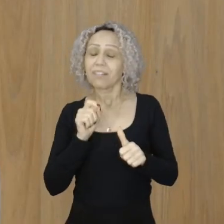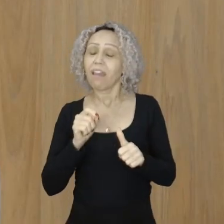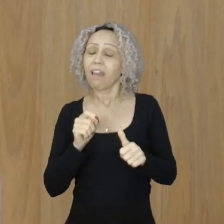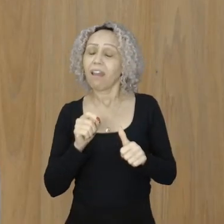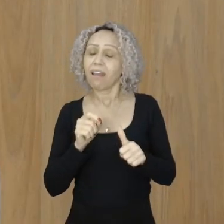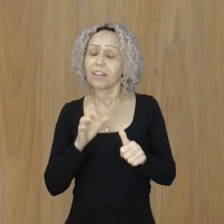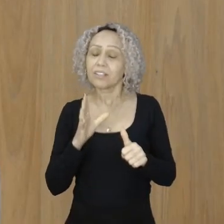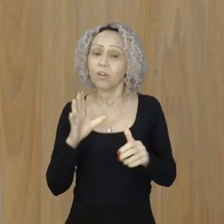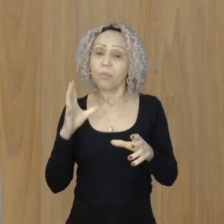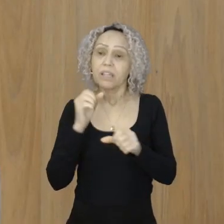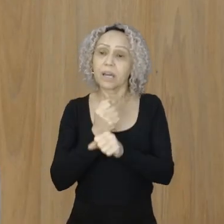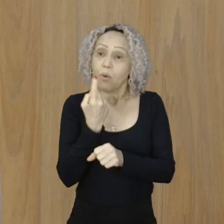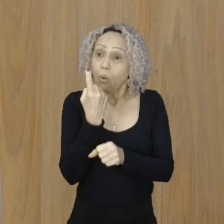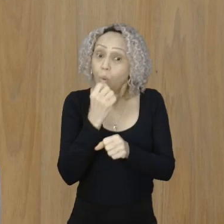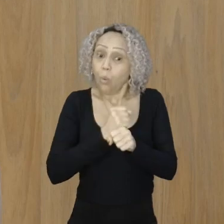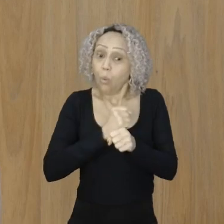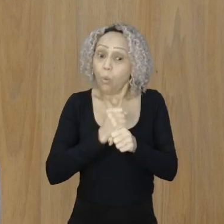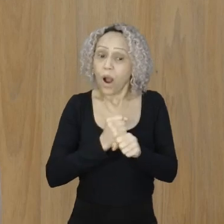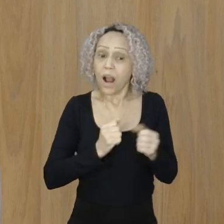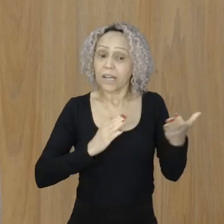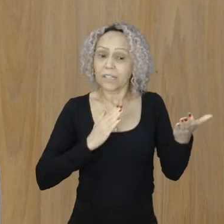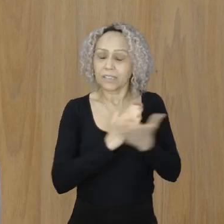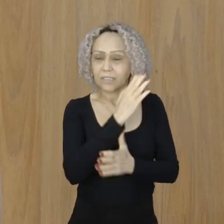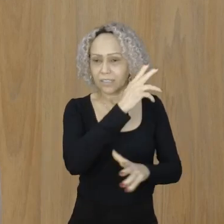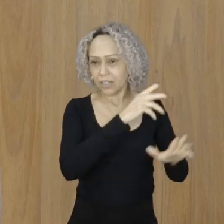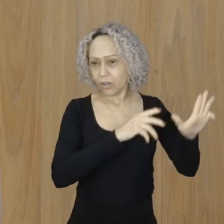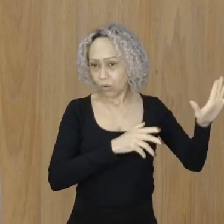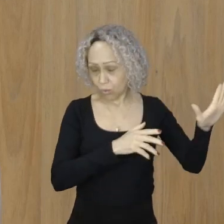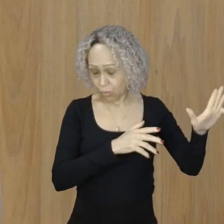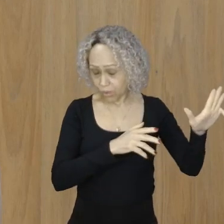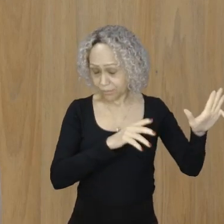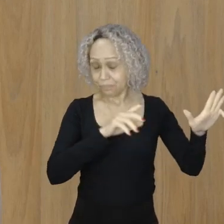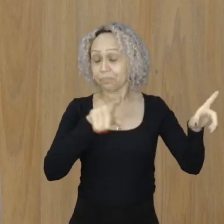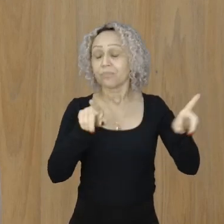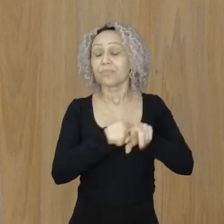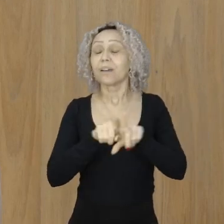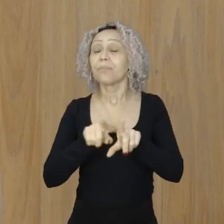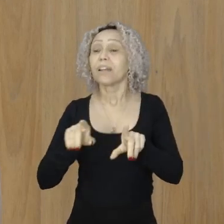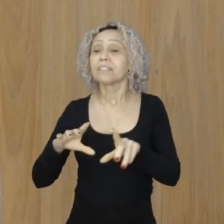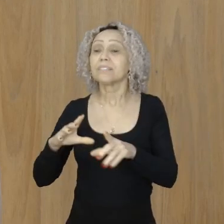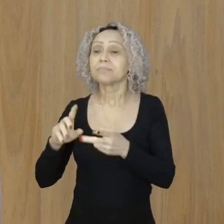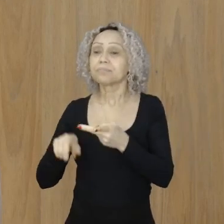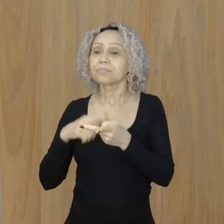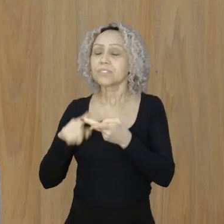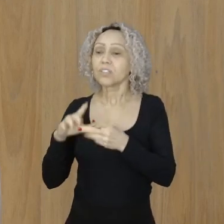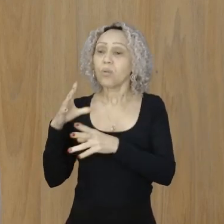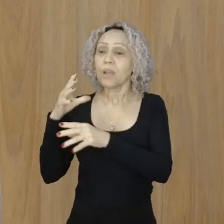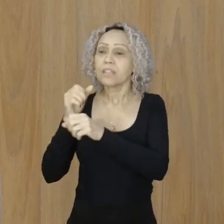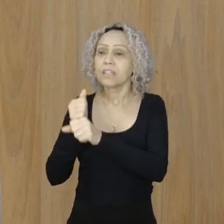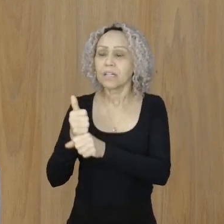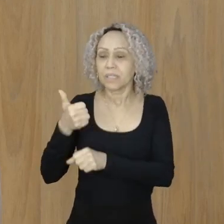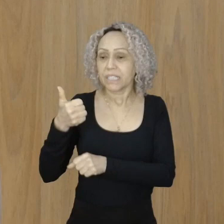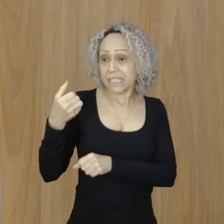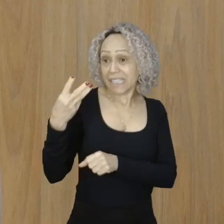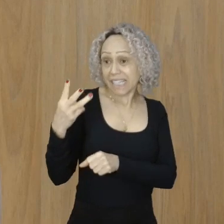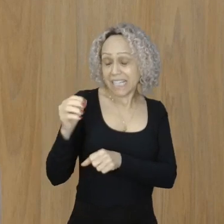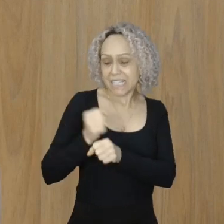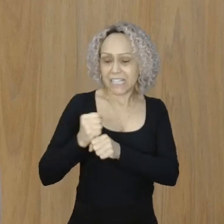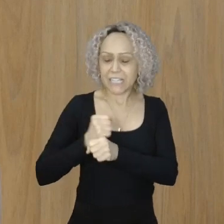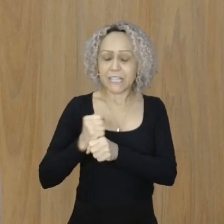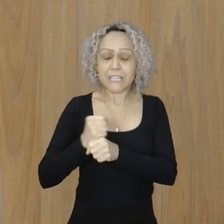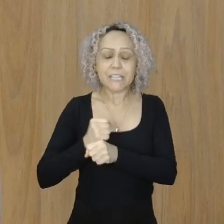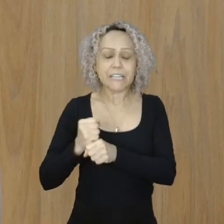A gente completou também 13 anos da eleição da primeira mulher para a presidência da República, né? Em 2010 a gente elegia